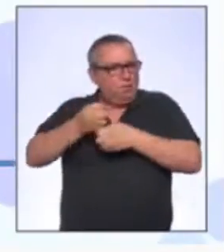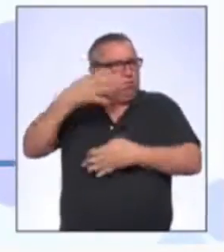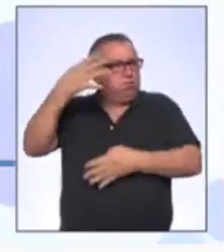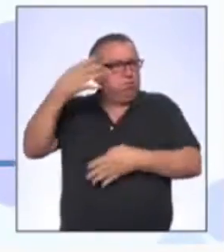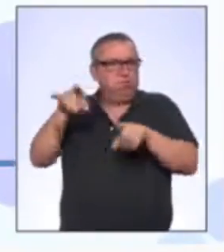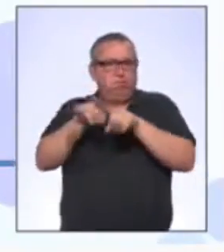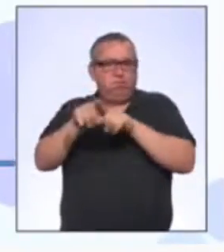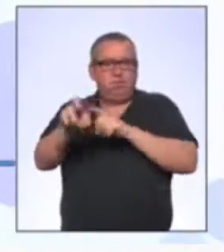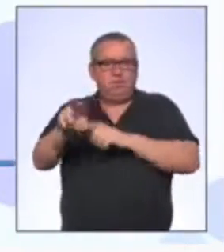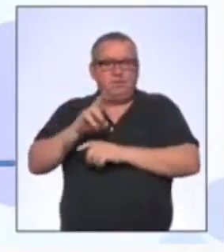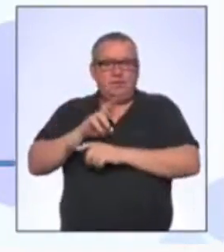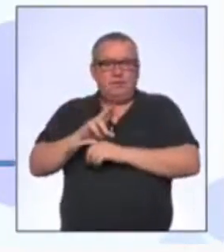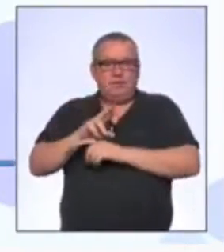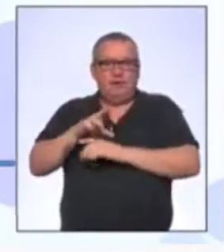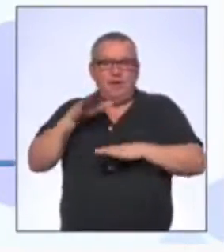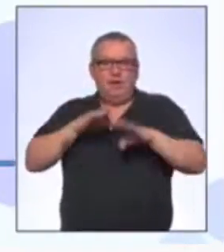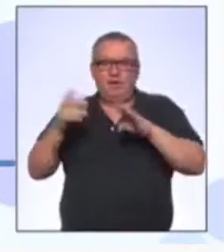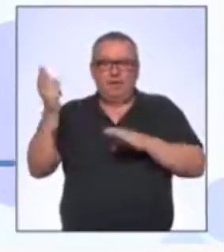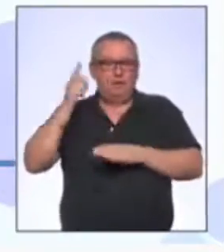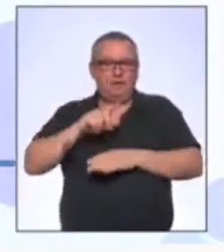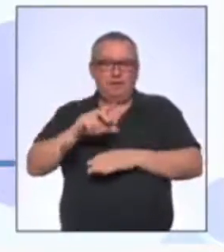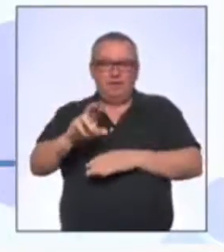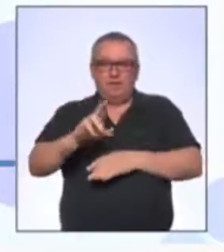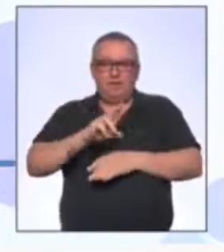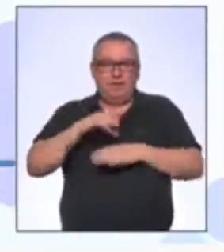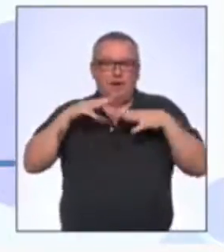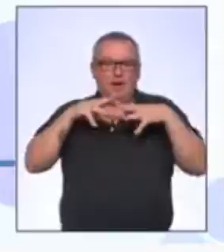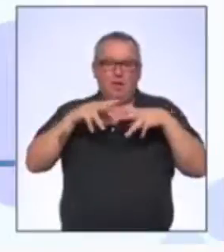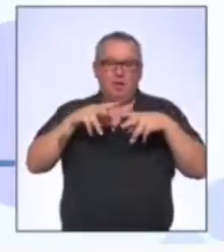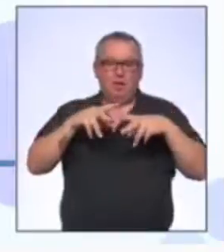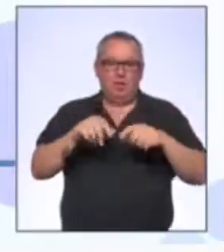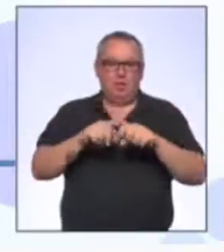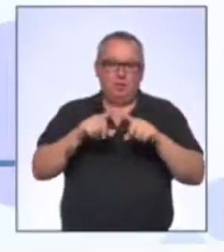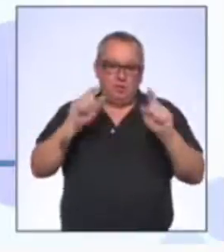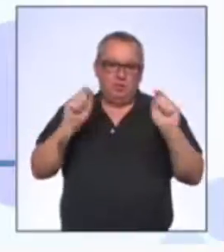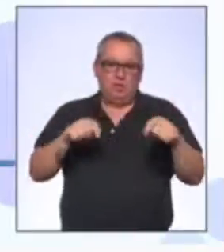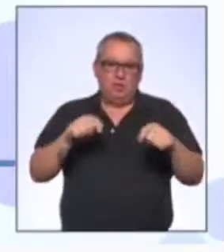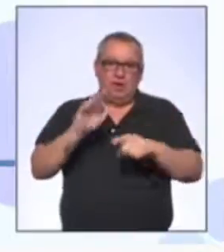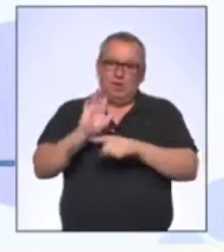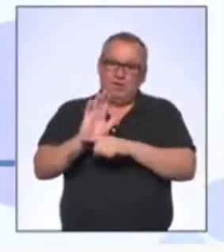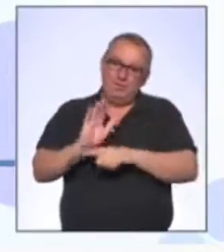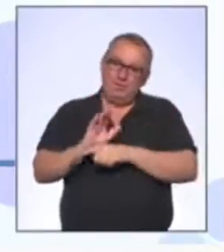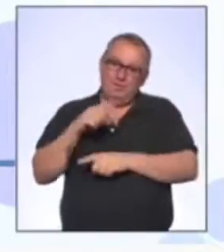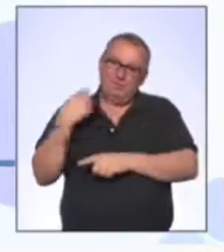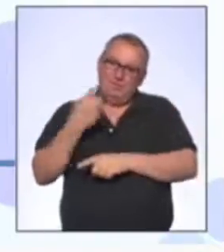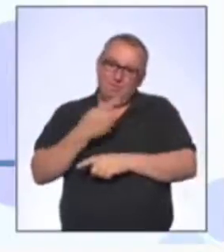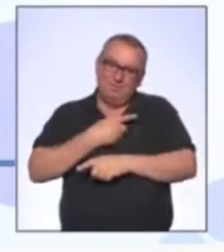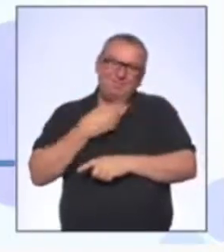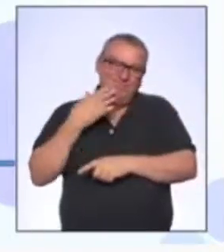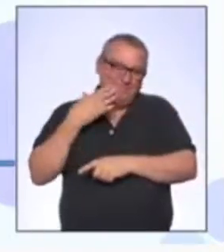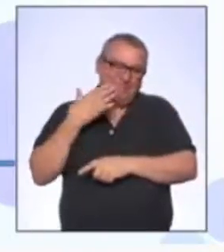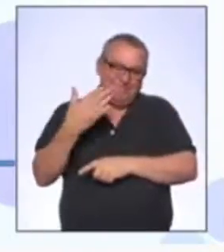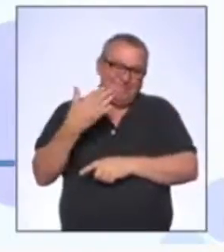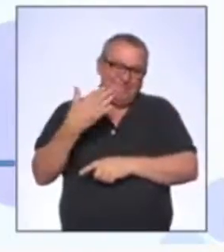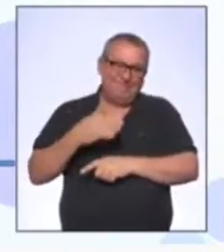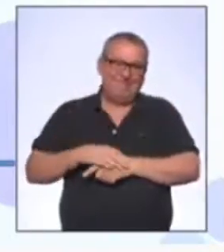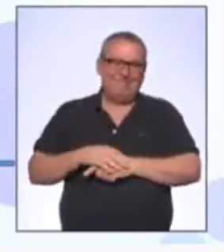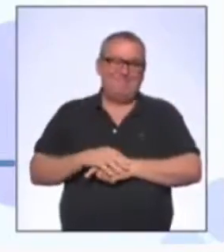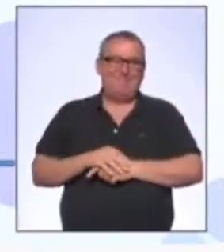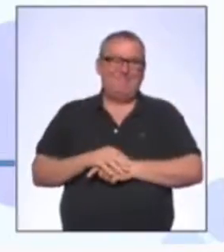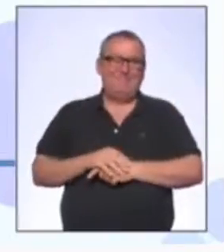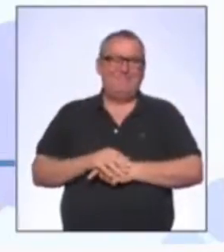e respondem às vezes a gente não consegue responder a todos eles se vocês puderem colaborar com a gente nós agradecemos tá